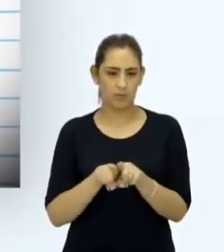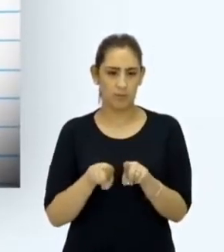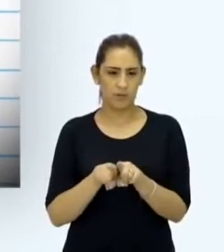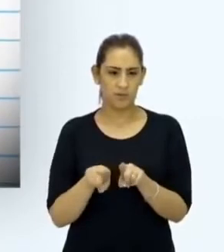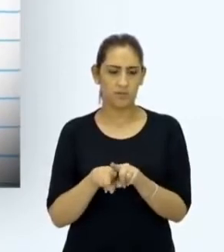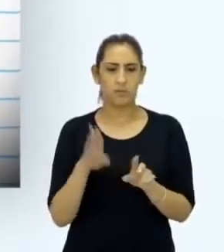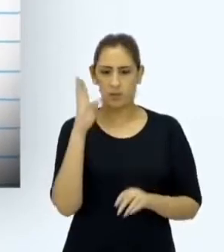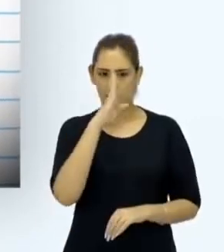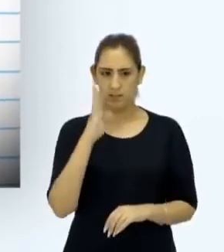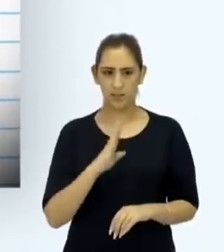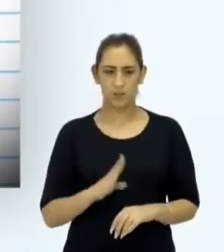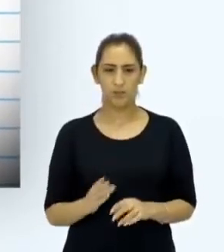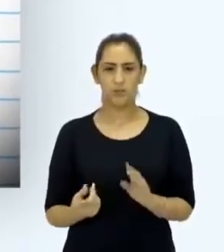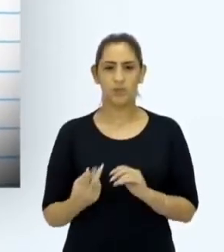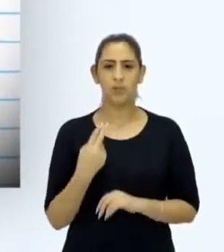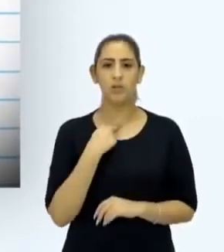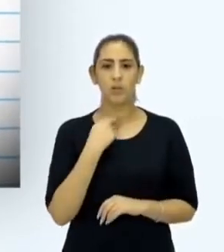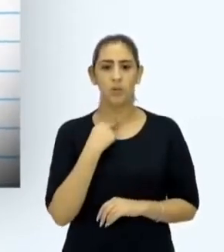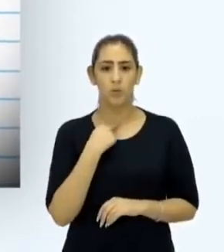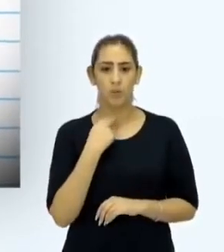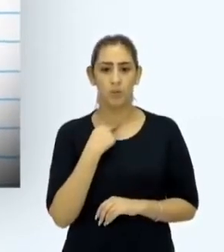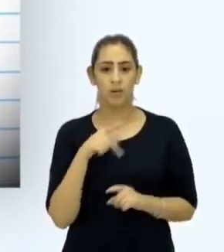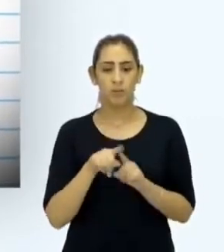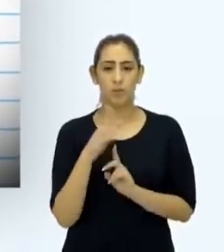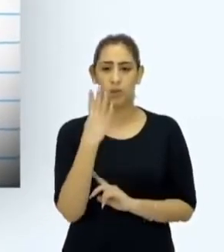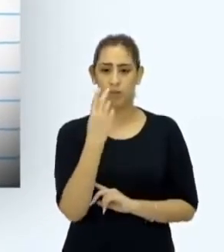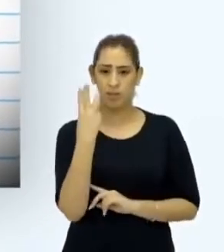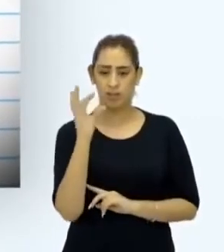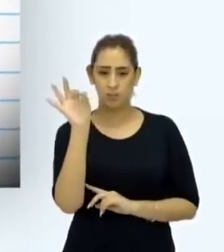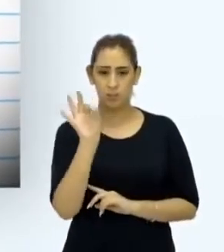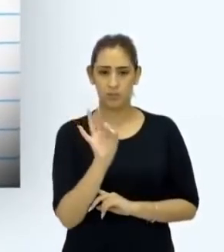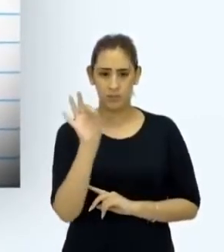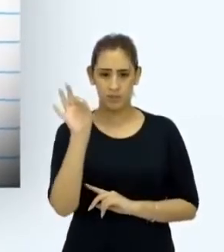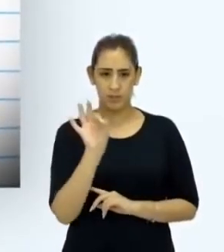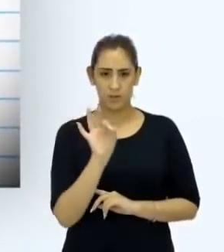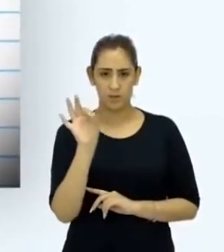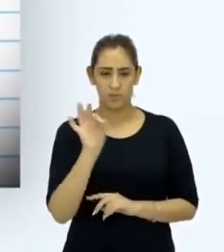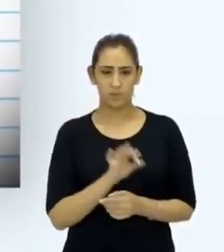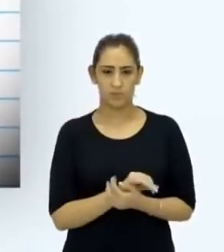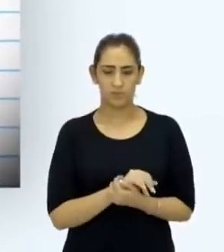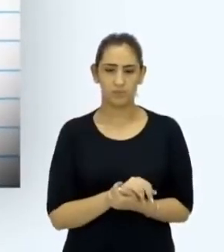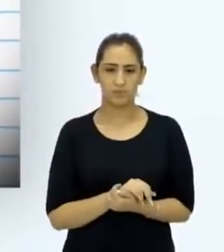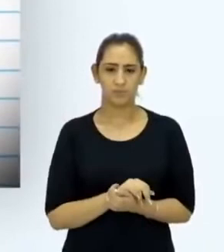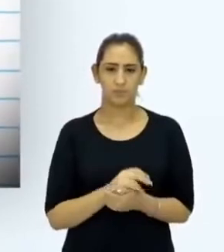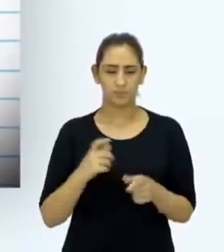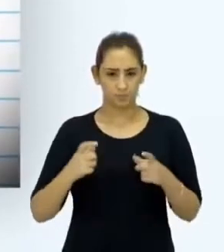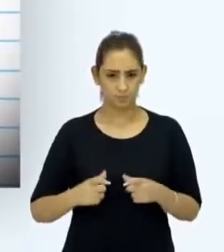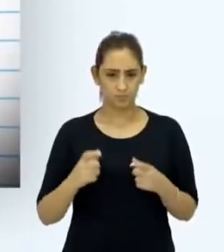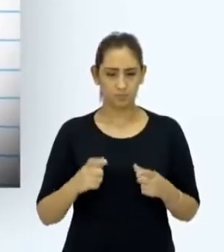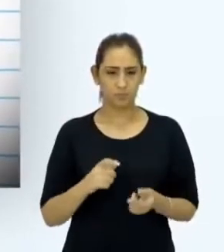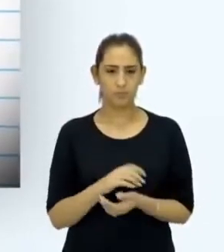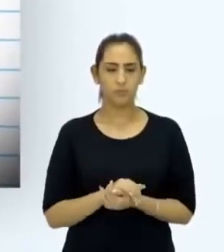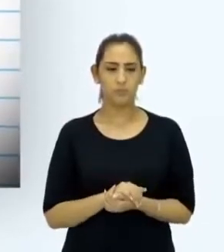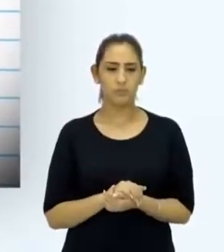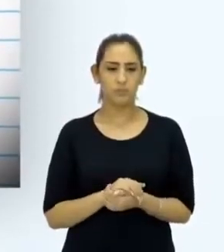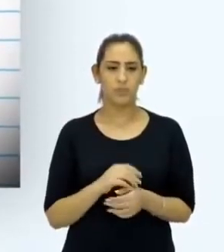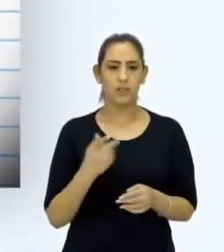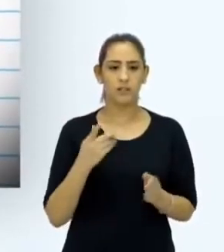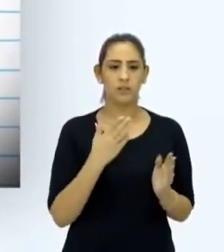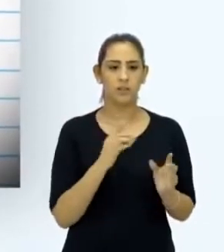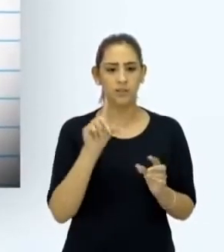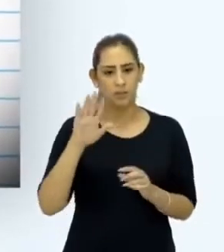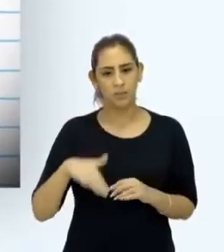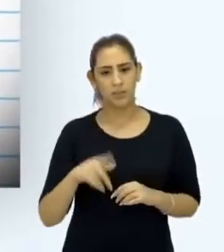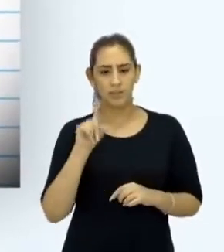agropecuários no Brasil e ocupavam 43% da área total desses estabelecimentos, enquanto aqueles com menos de 10